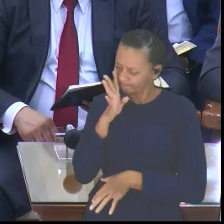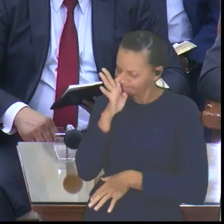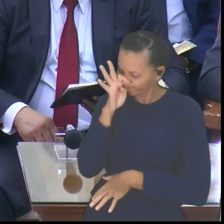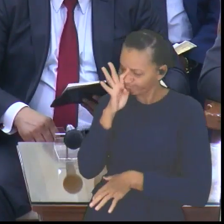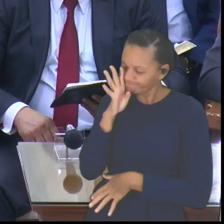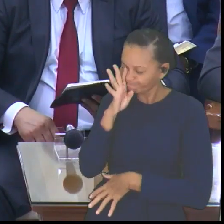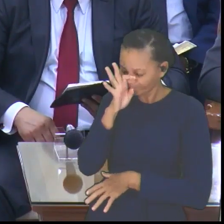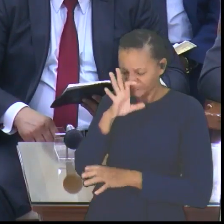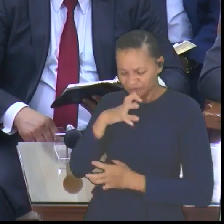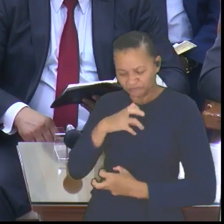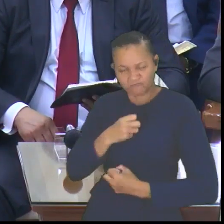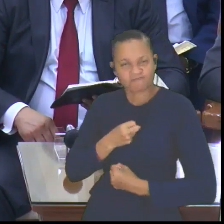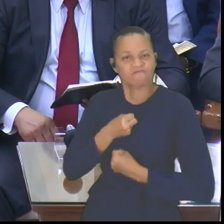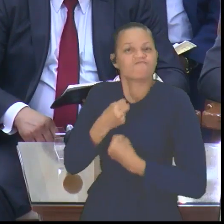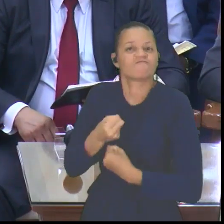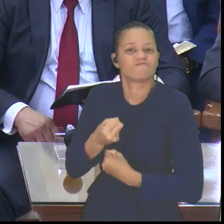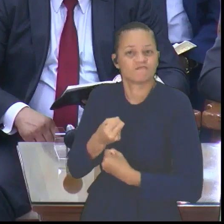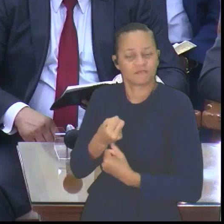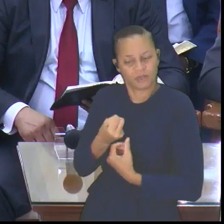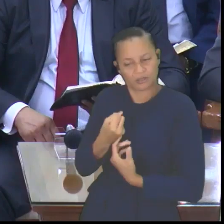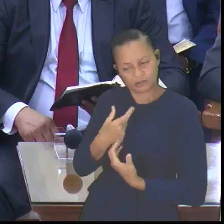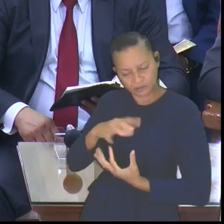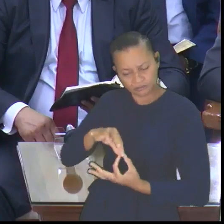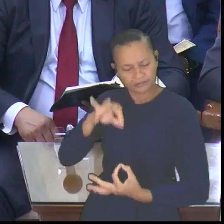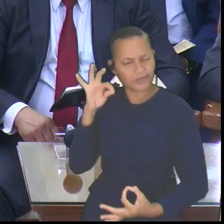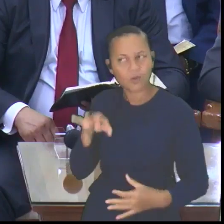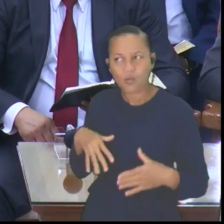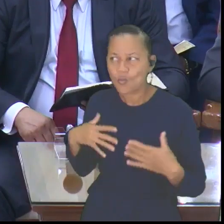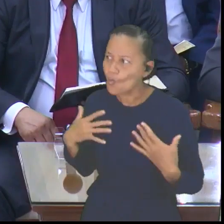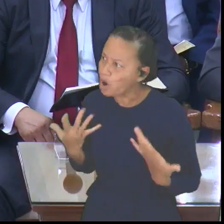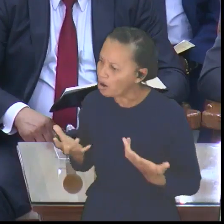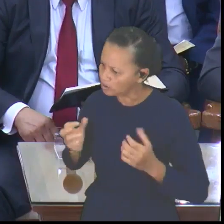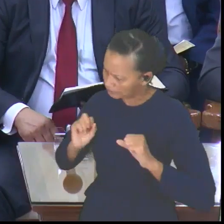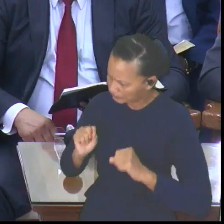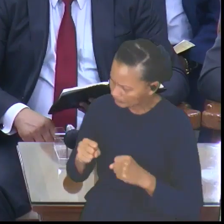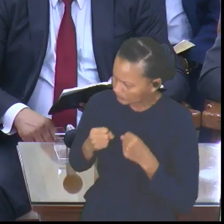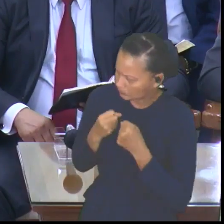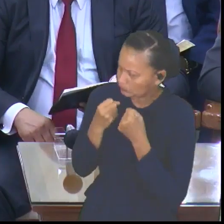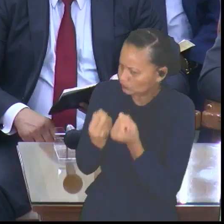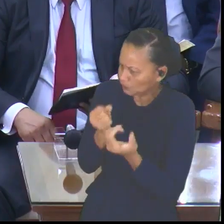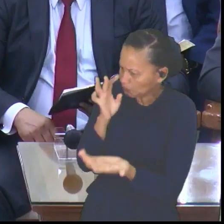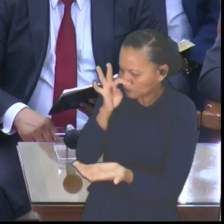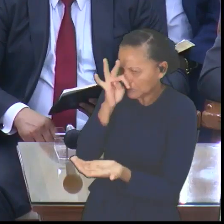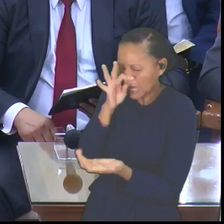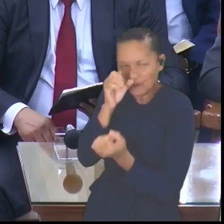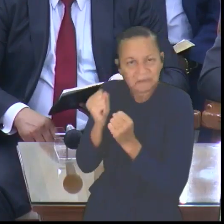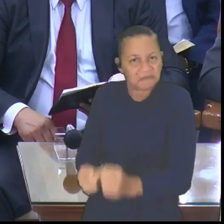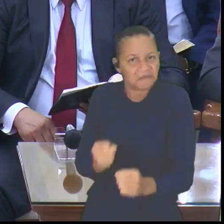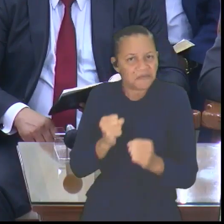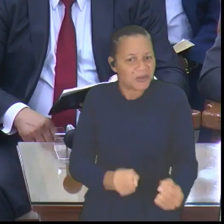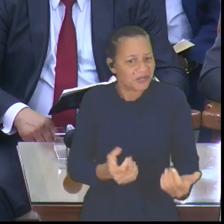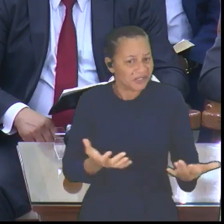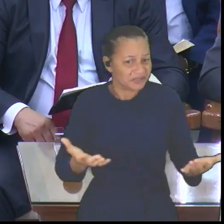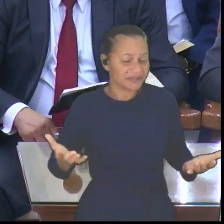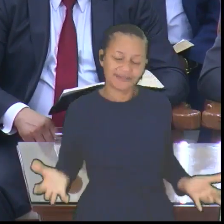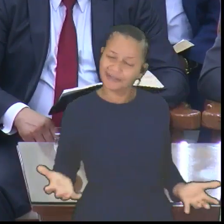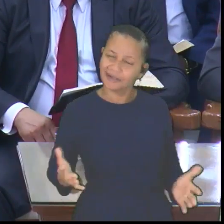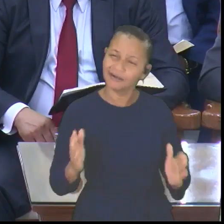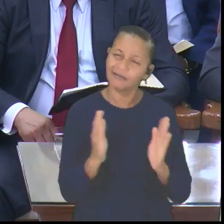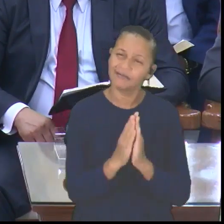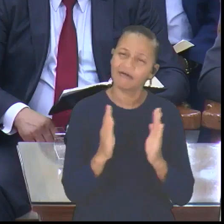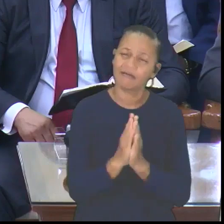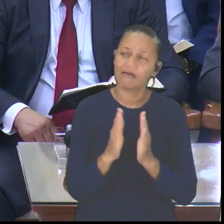espiritual. E que resistência poderosa é essa, irmãos? E esta oração que se tornou